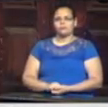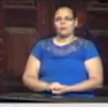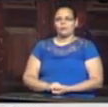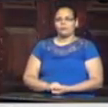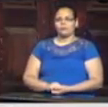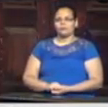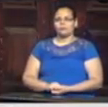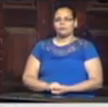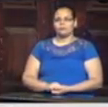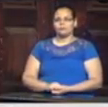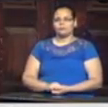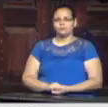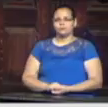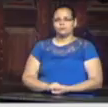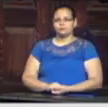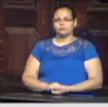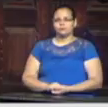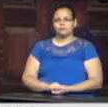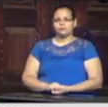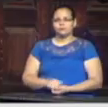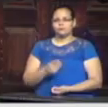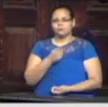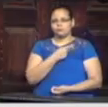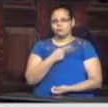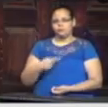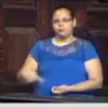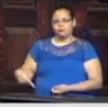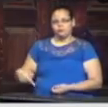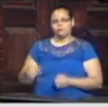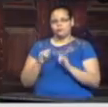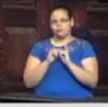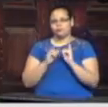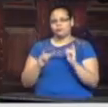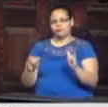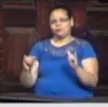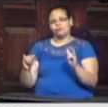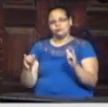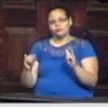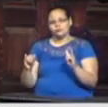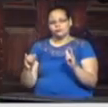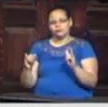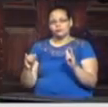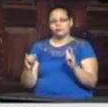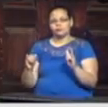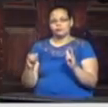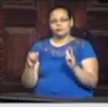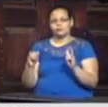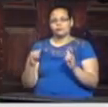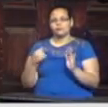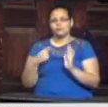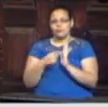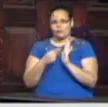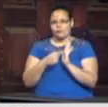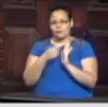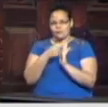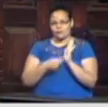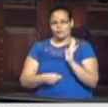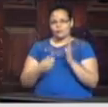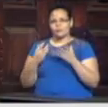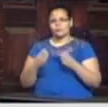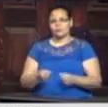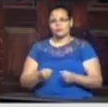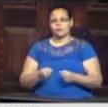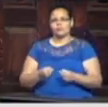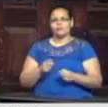A questão está indeferida. A presidência Sim, anuncia a matéria